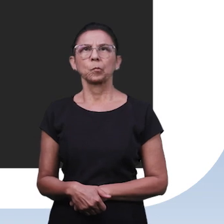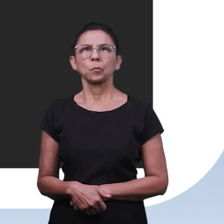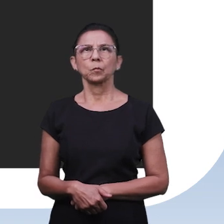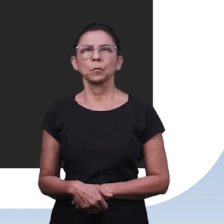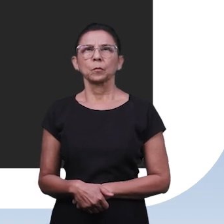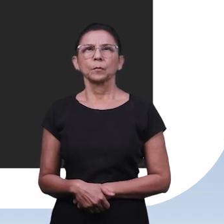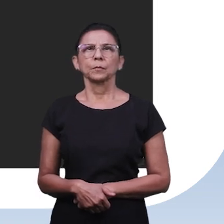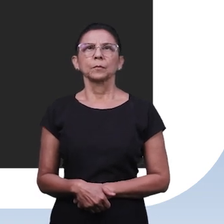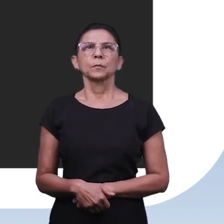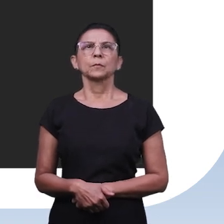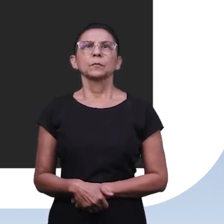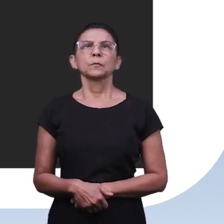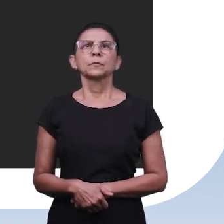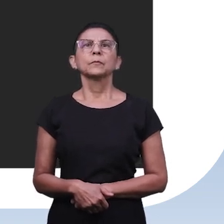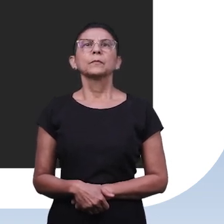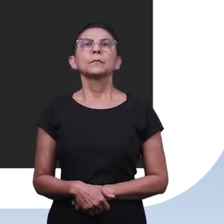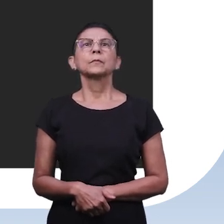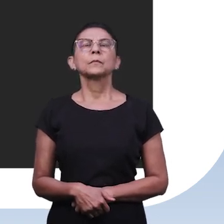vorbei dir